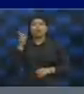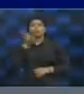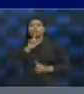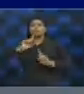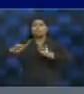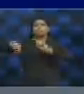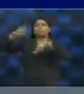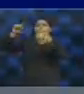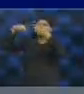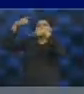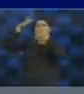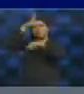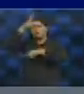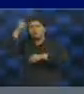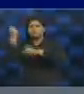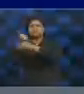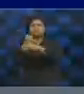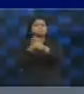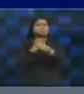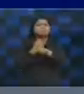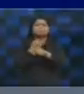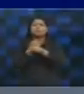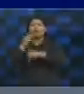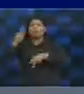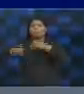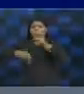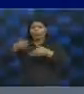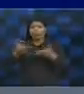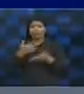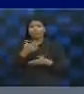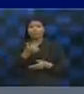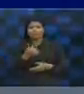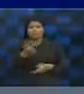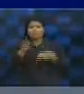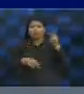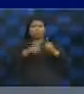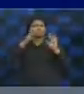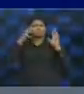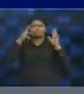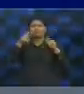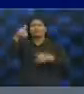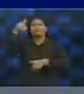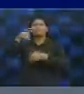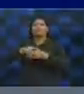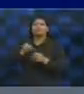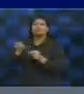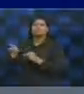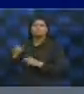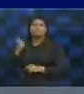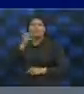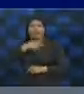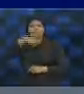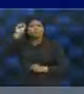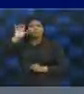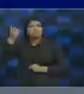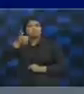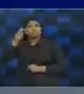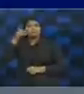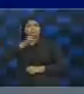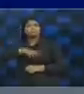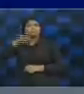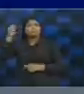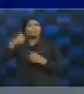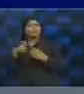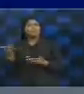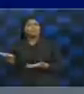com 73% dos votos do povo de Salvador. Sabe por quê? Porque era jovem, cheio de vontade de construir,